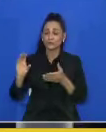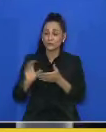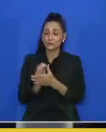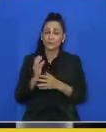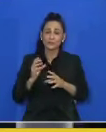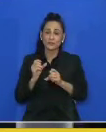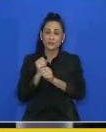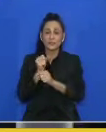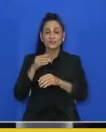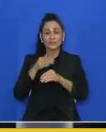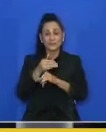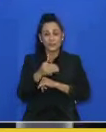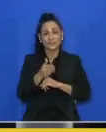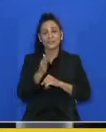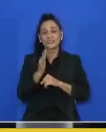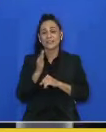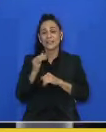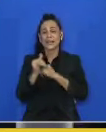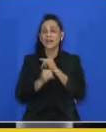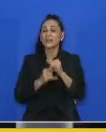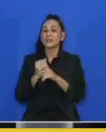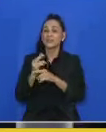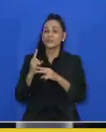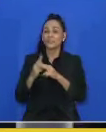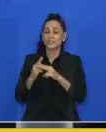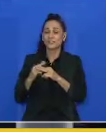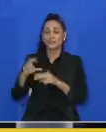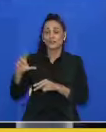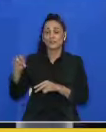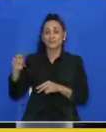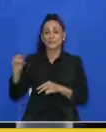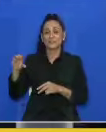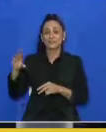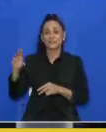está acumulado. É só acessar loterias.caixa.gov.br.